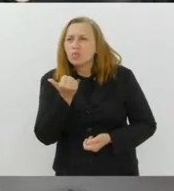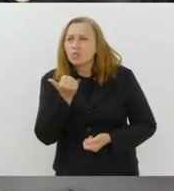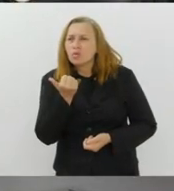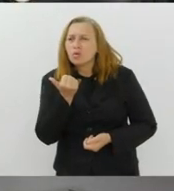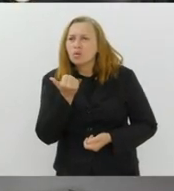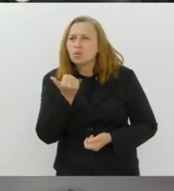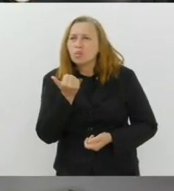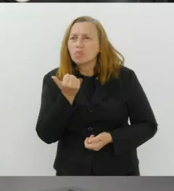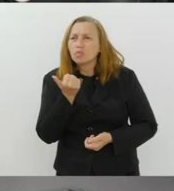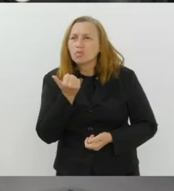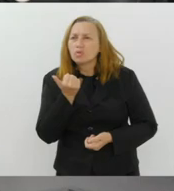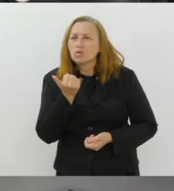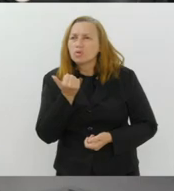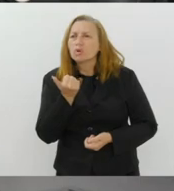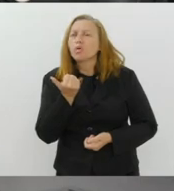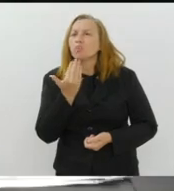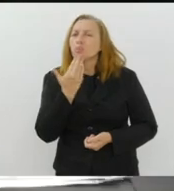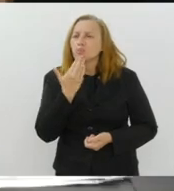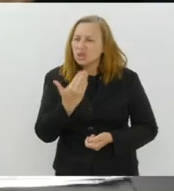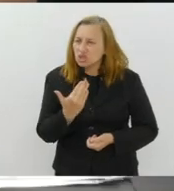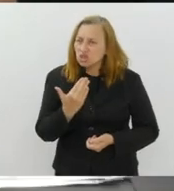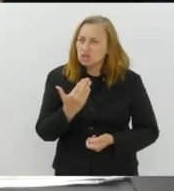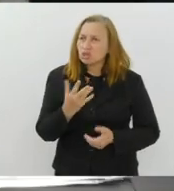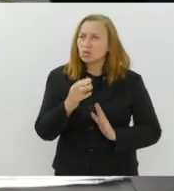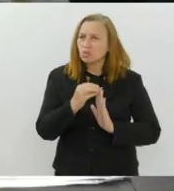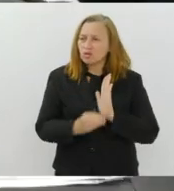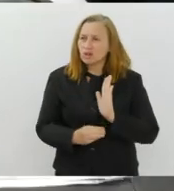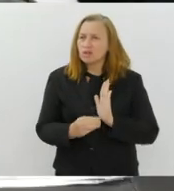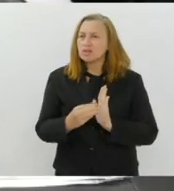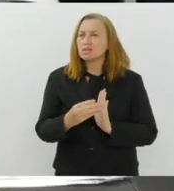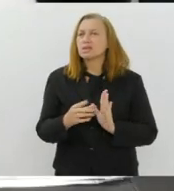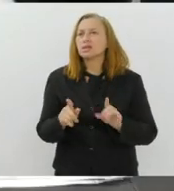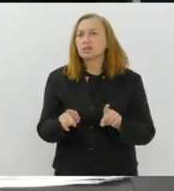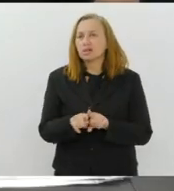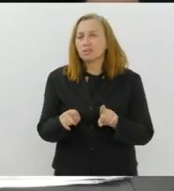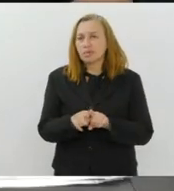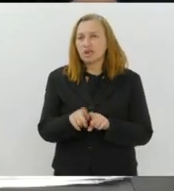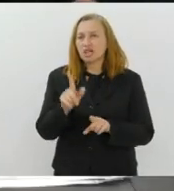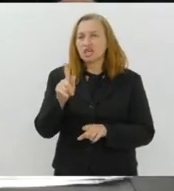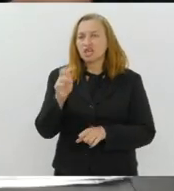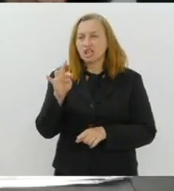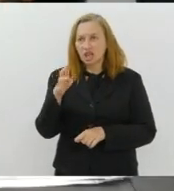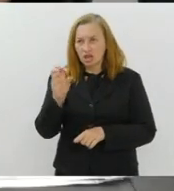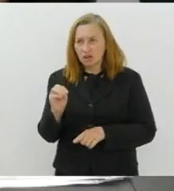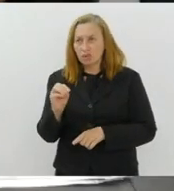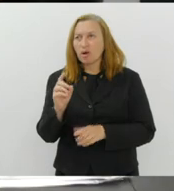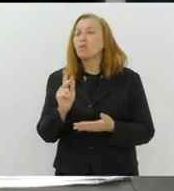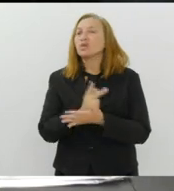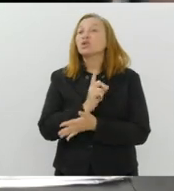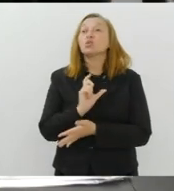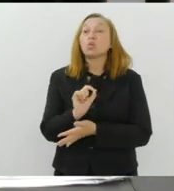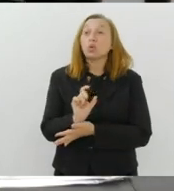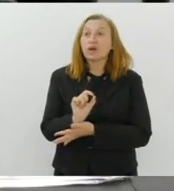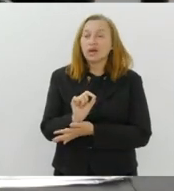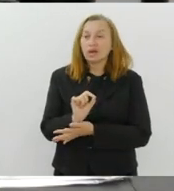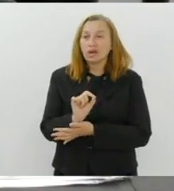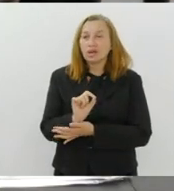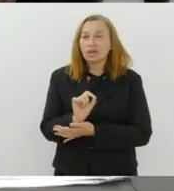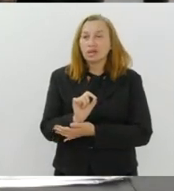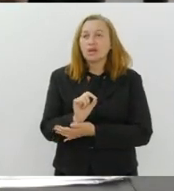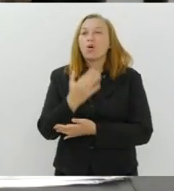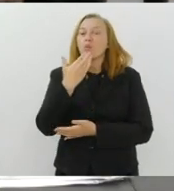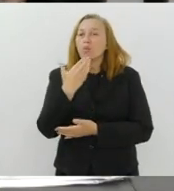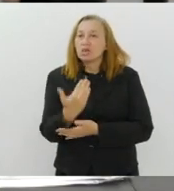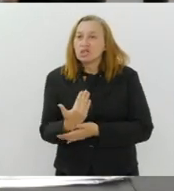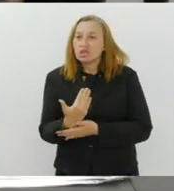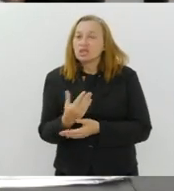saber... Veja, o pedido, o ofício do deputado Marcelo Dino, ele também é genérico, deputada. O que acontece? É um